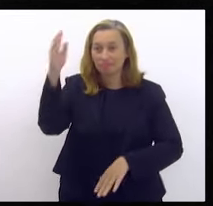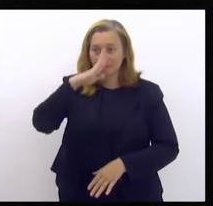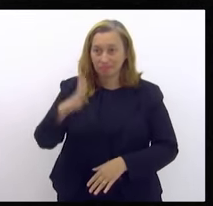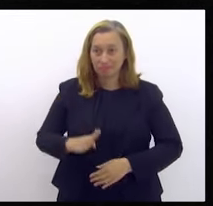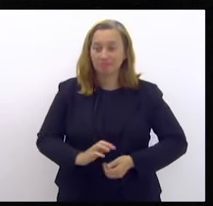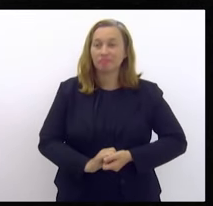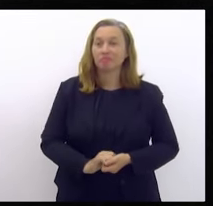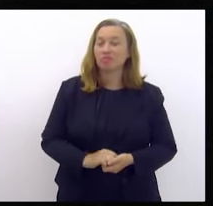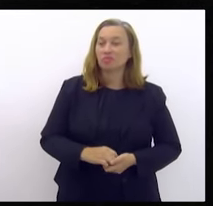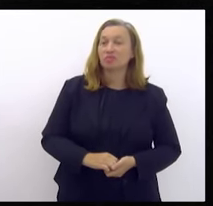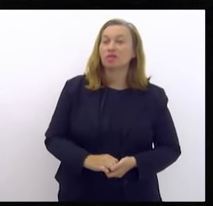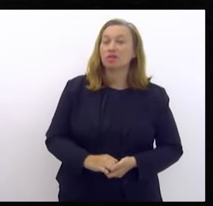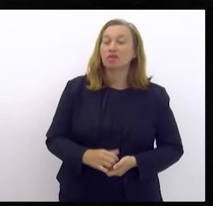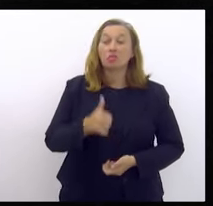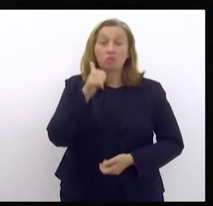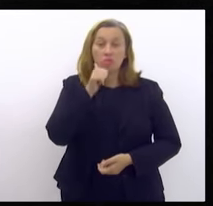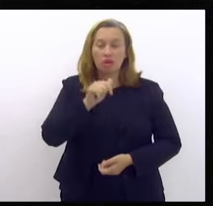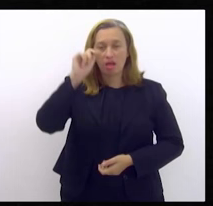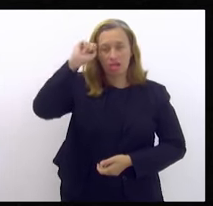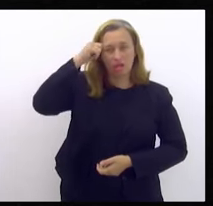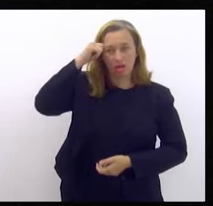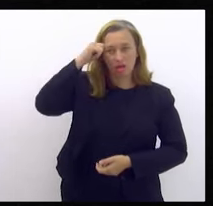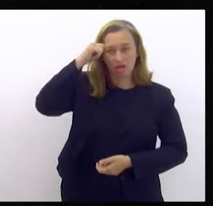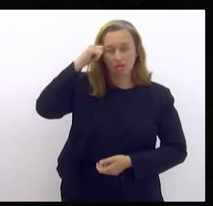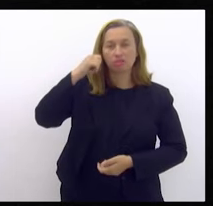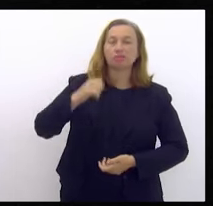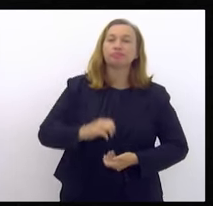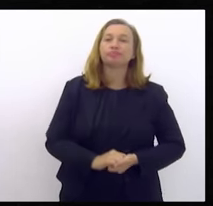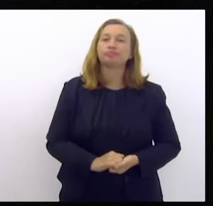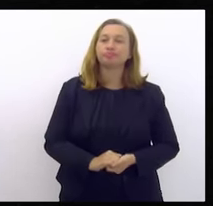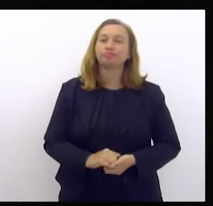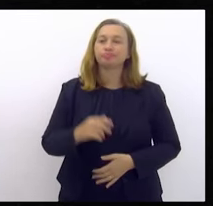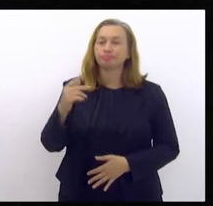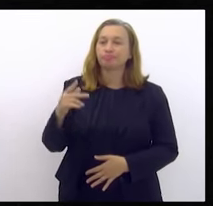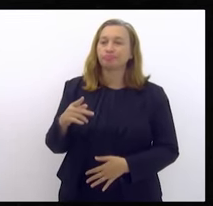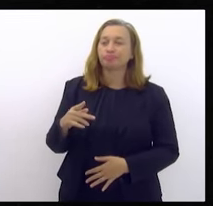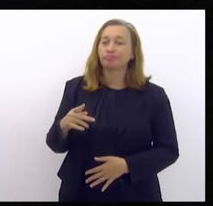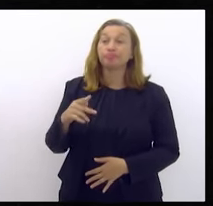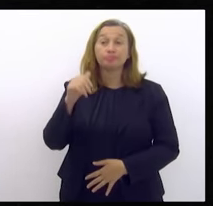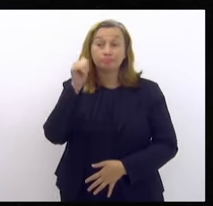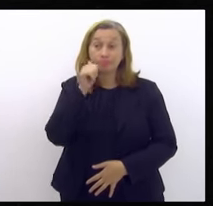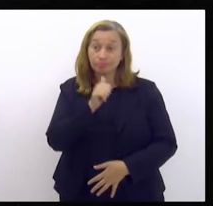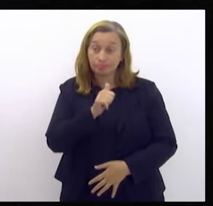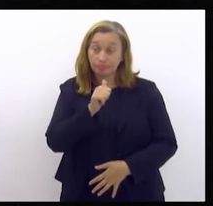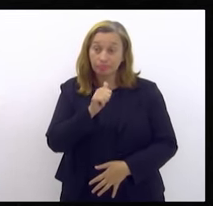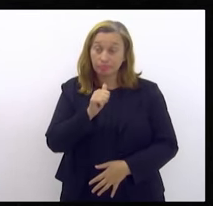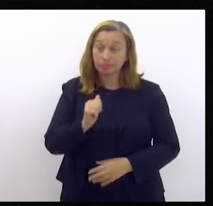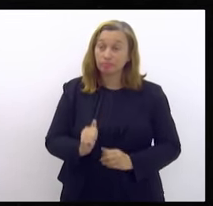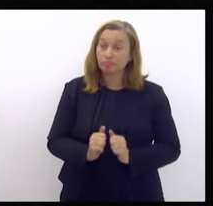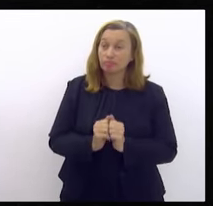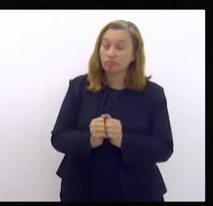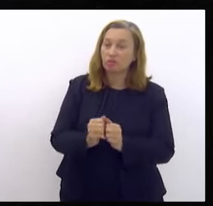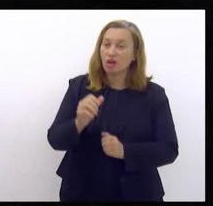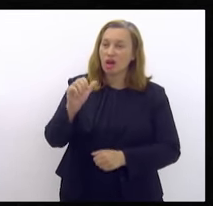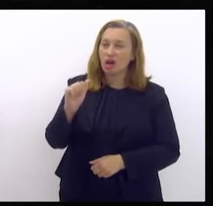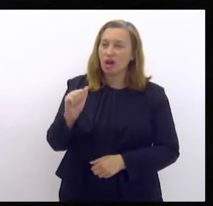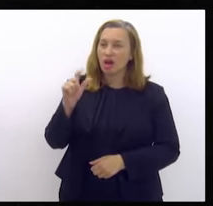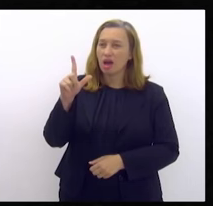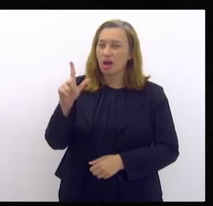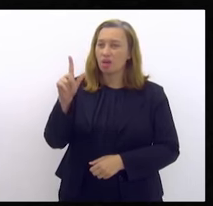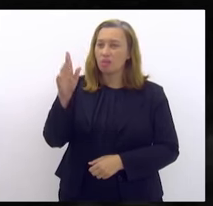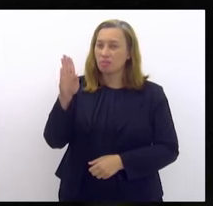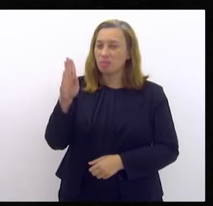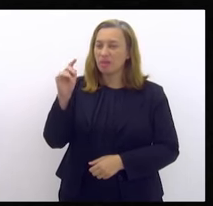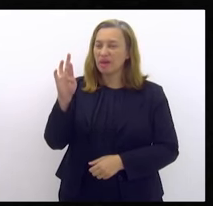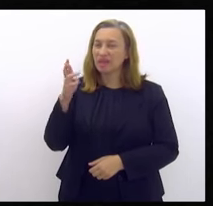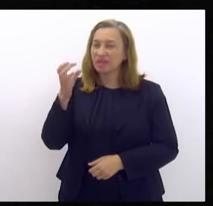Escritos de uma Vida, Mulher Negra, Política Governamental e a Mulher, em conjunto com Albertina Oliveira Costa